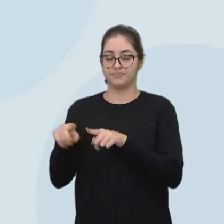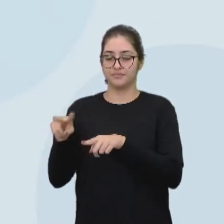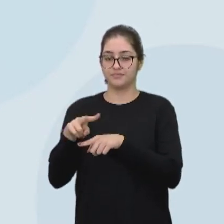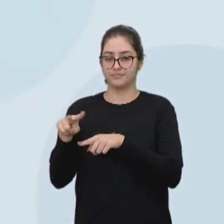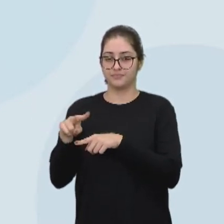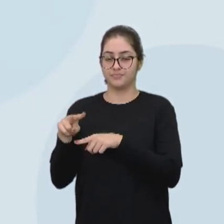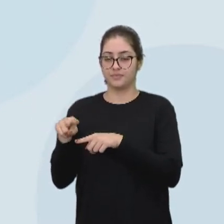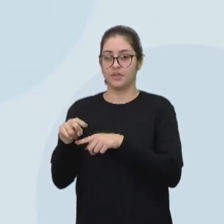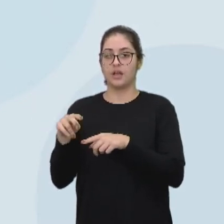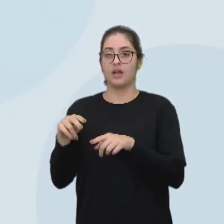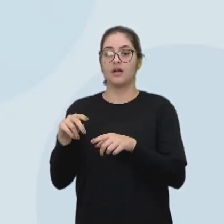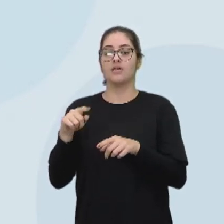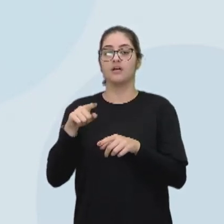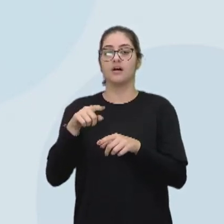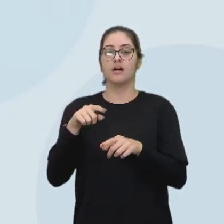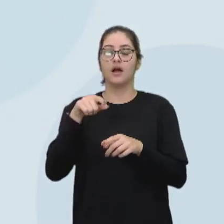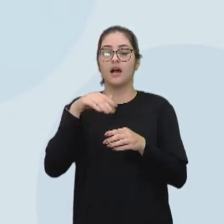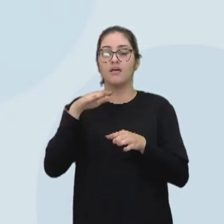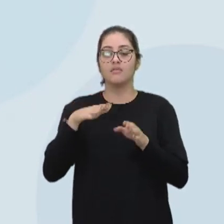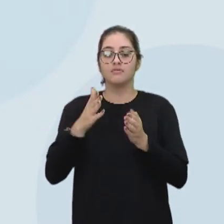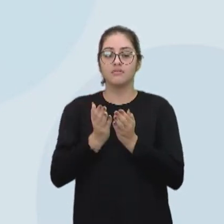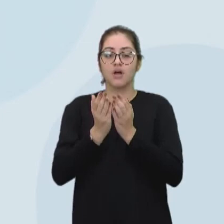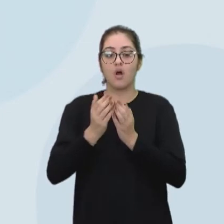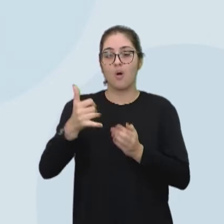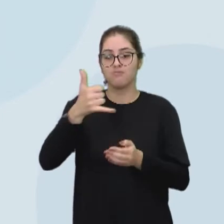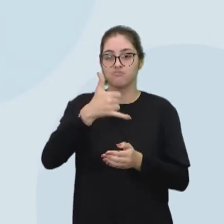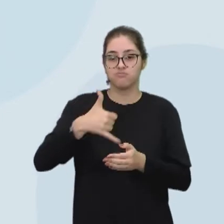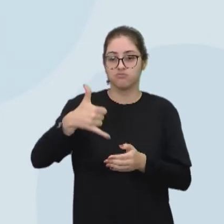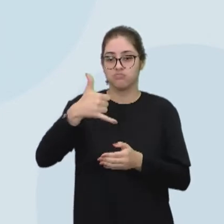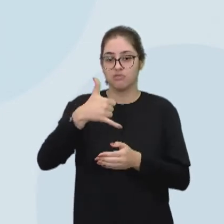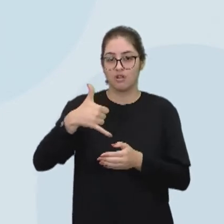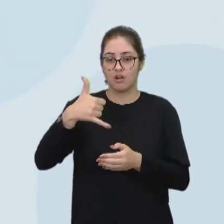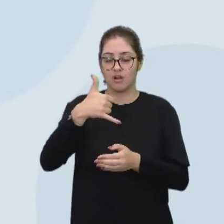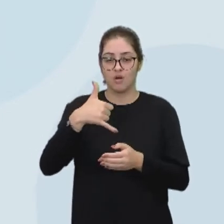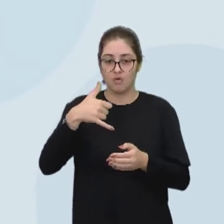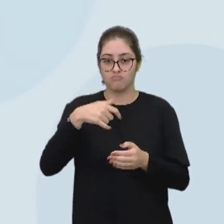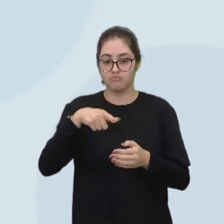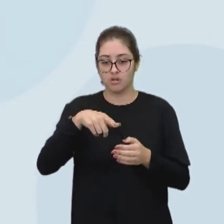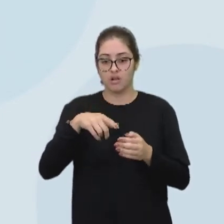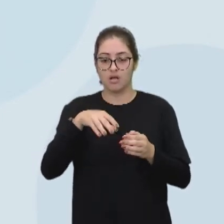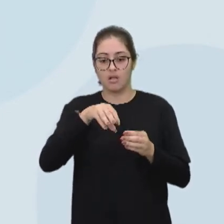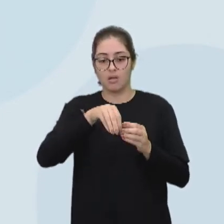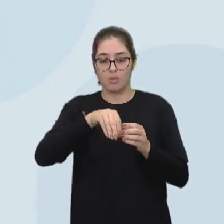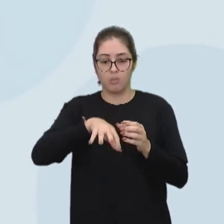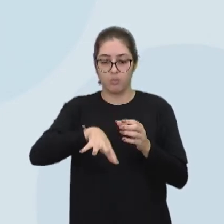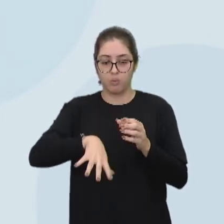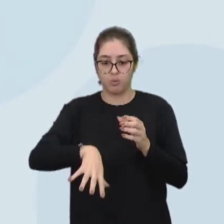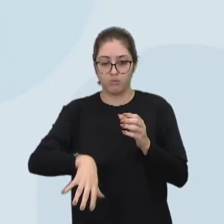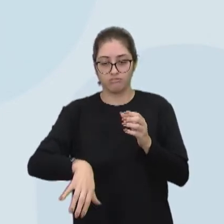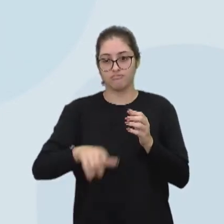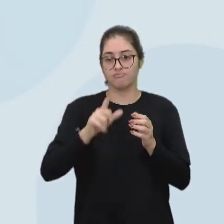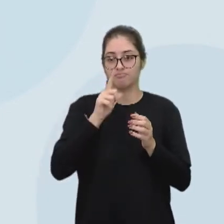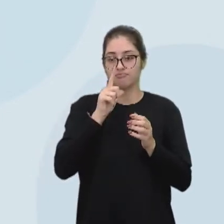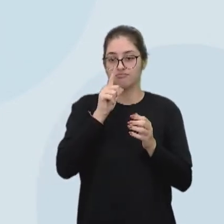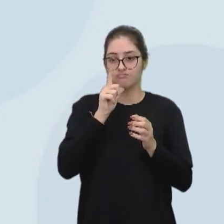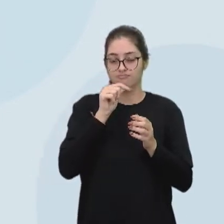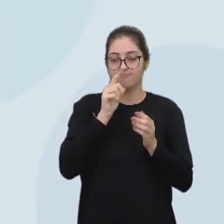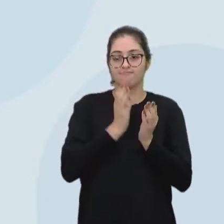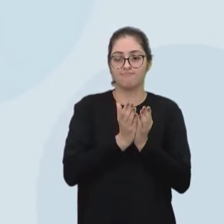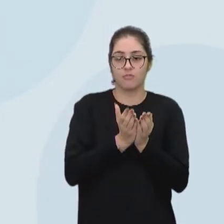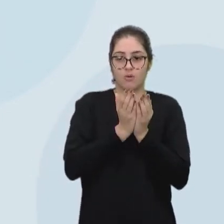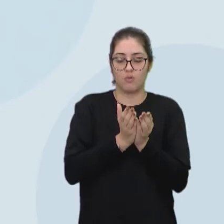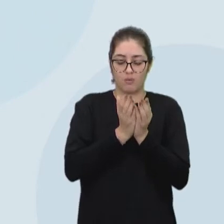eles acabam, né, jogando, né, o óleo, né, ou a retirada aí do petróleo, né, muitas vezes